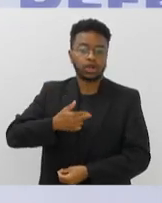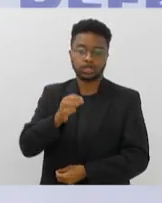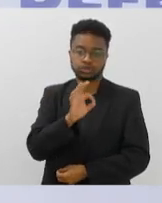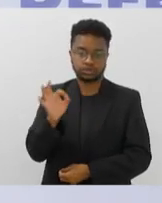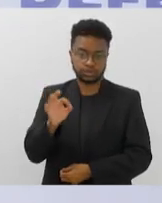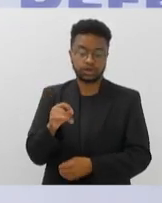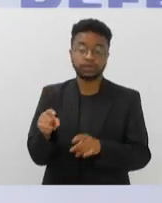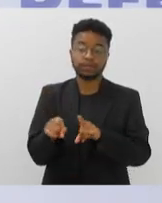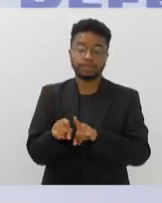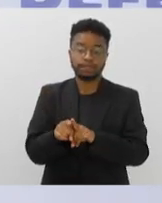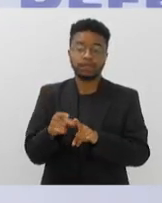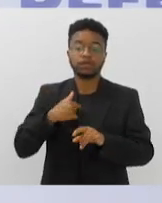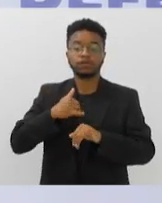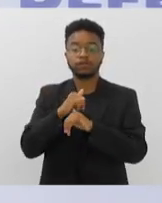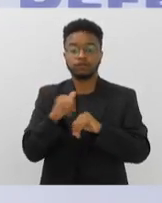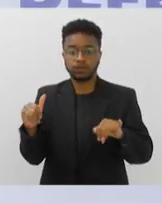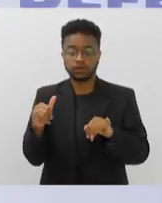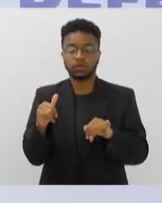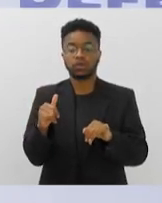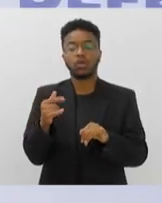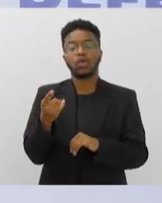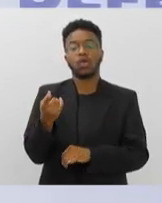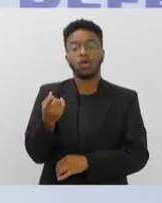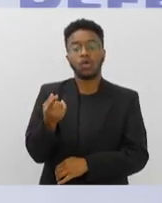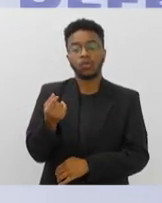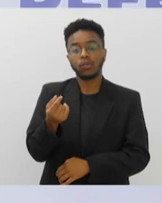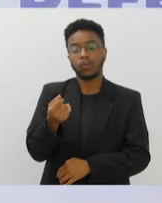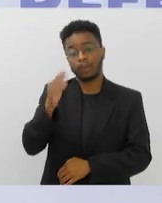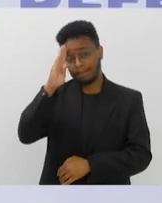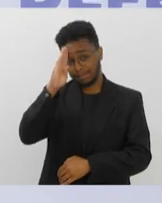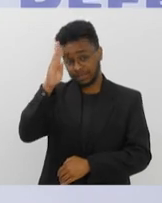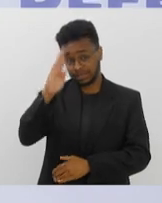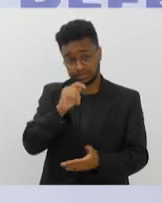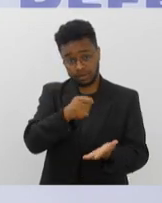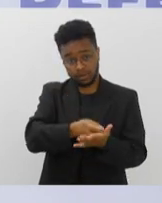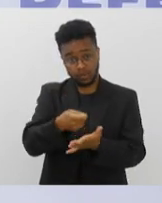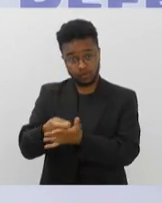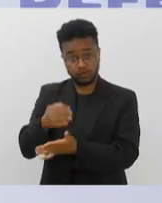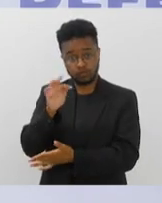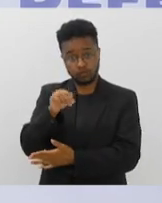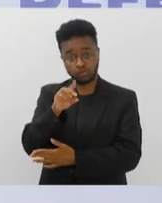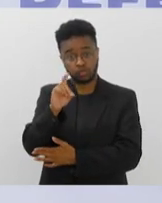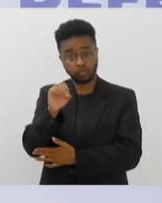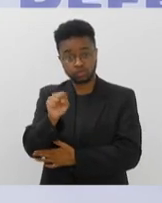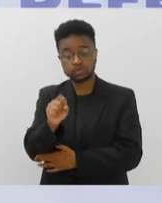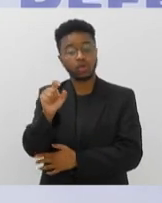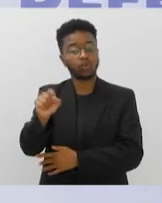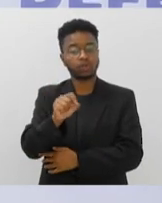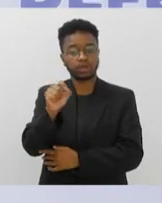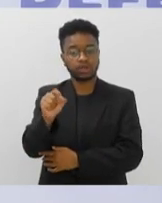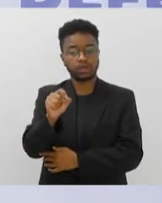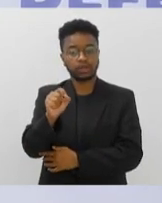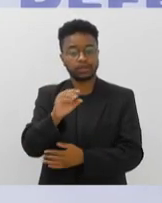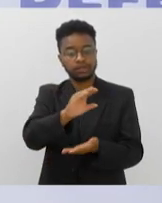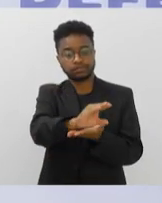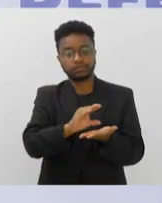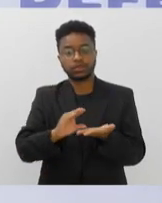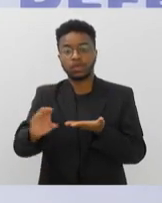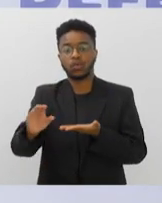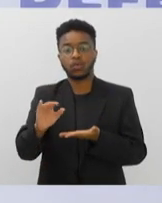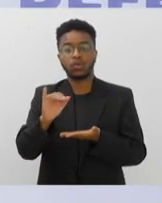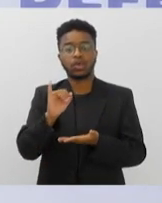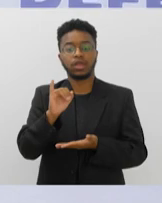friso os recursos os a principal fonte de custeio dos Fundos é a destinação do Imposto de